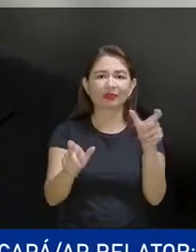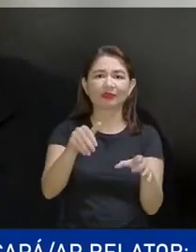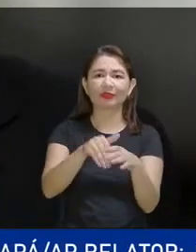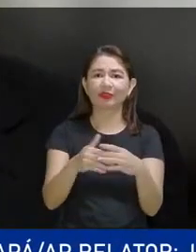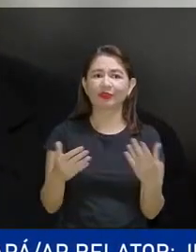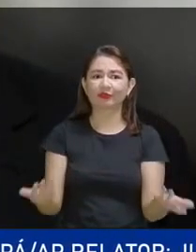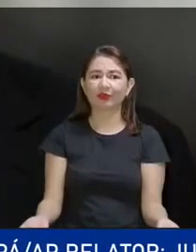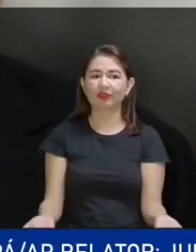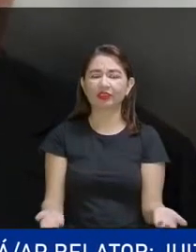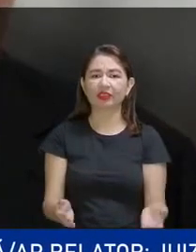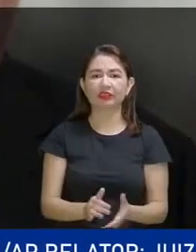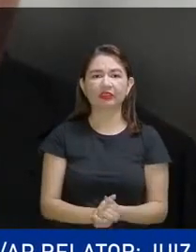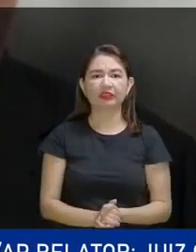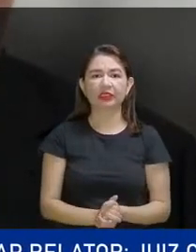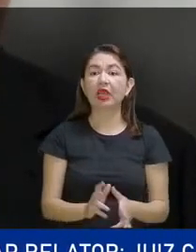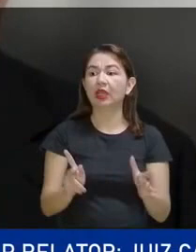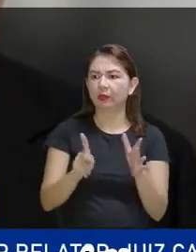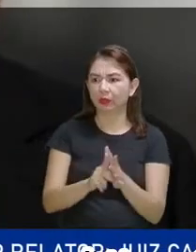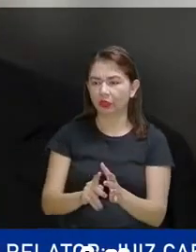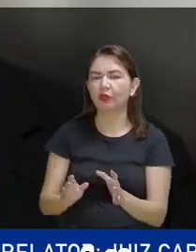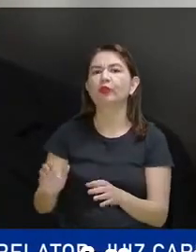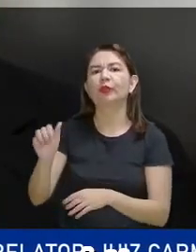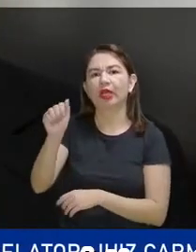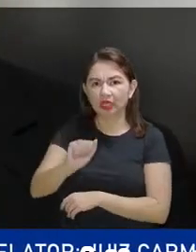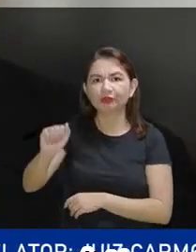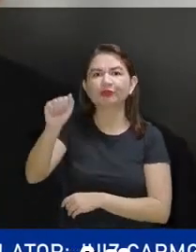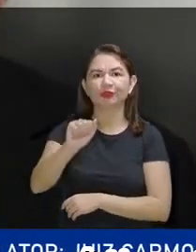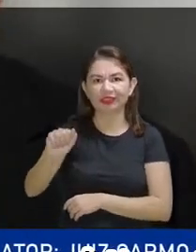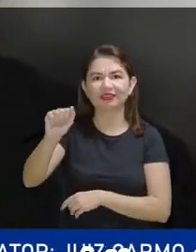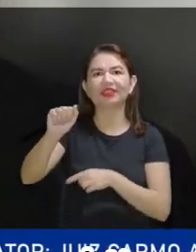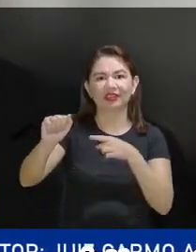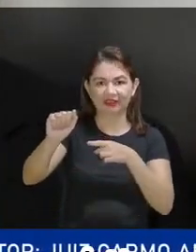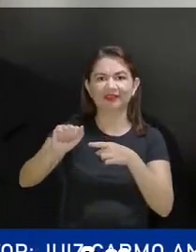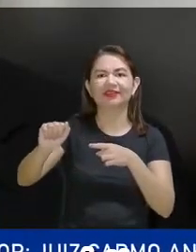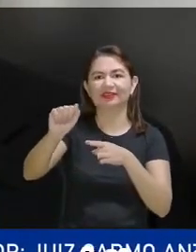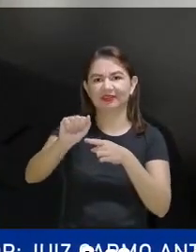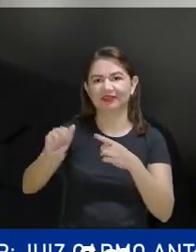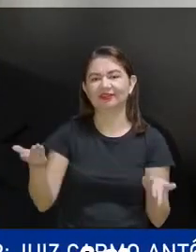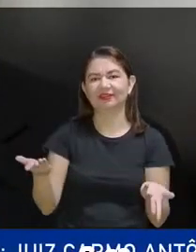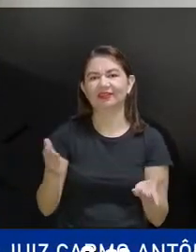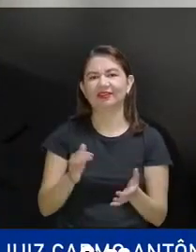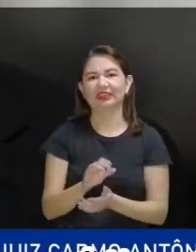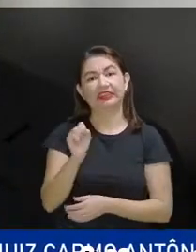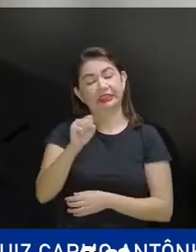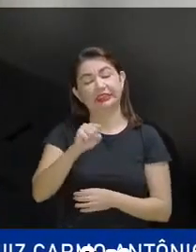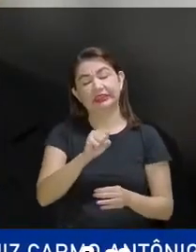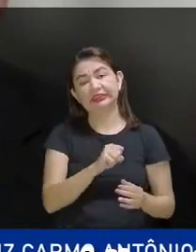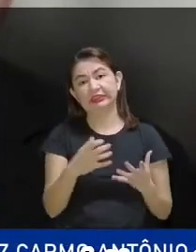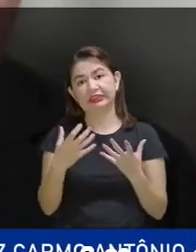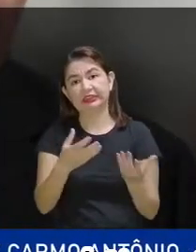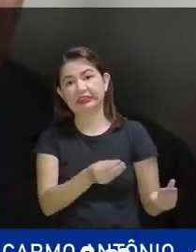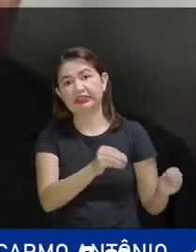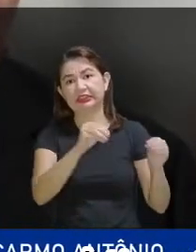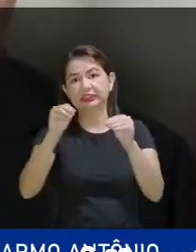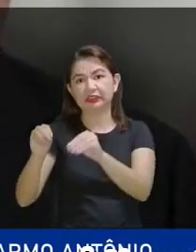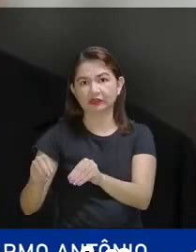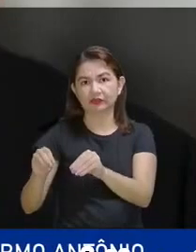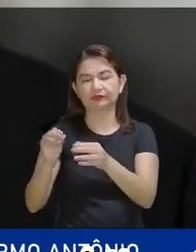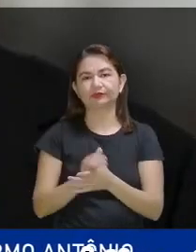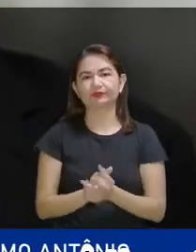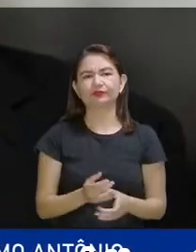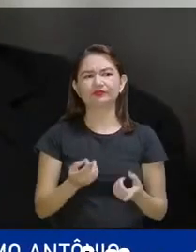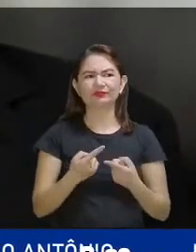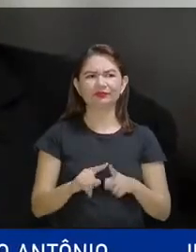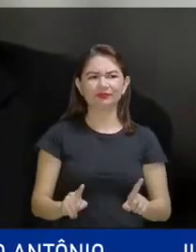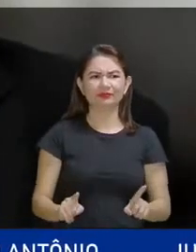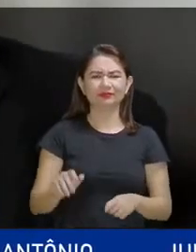Abrace. Tá, tudo bem. Tá? A Abrace poderia ser destinatária, tá, dessas cestas básicas, mas